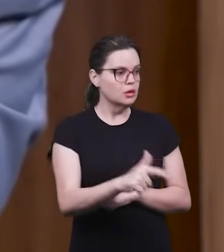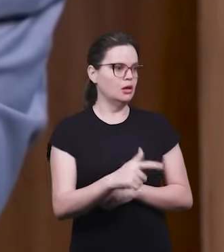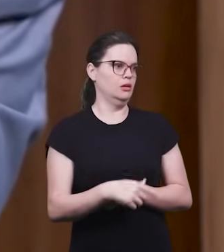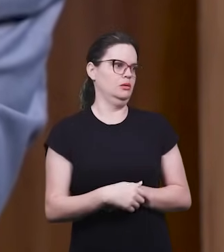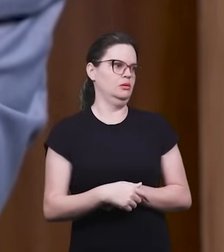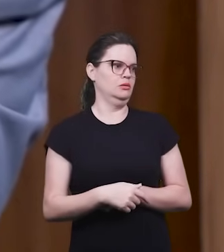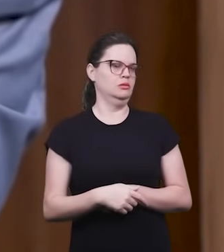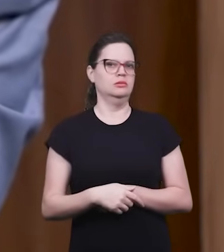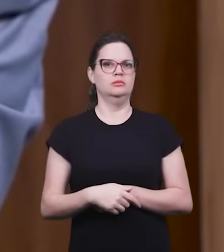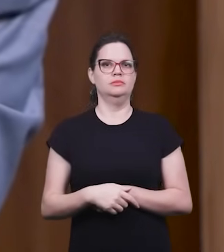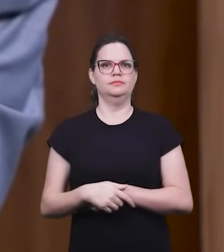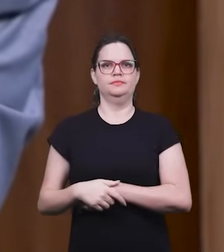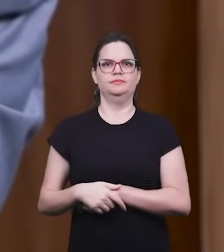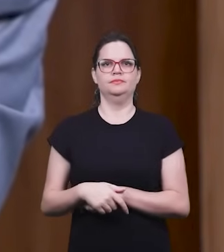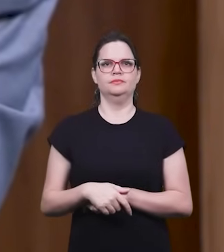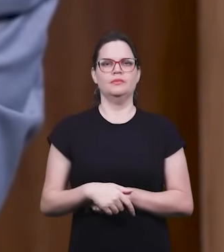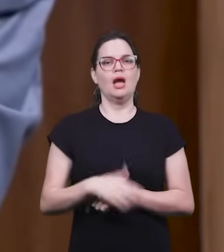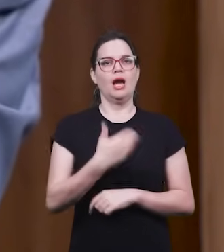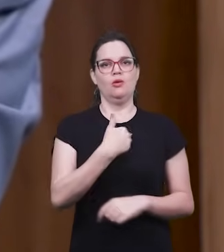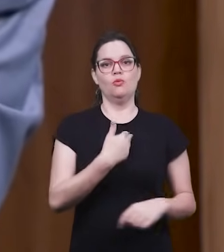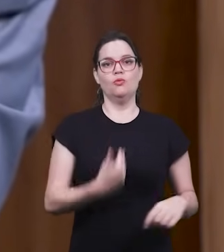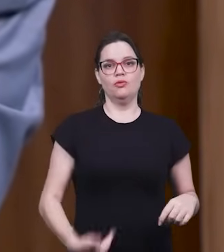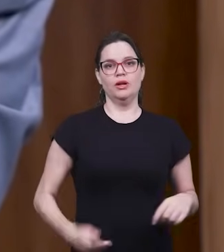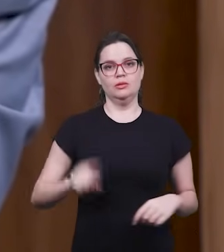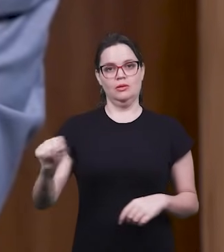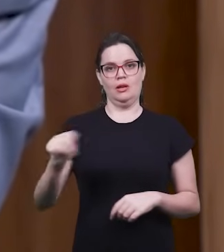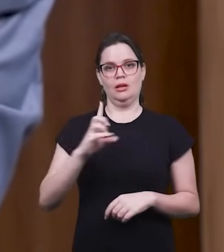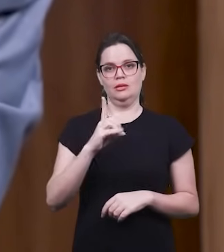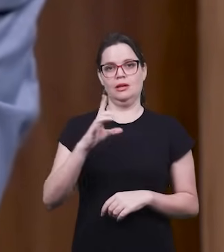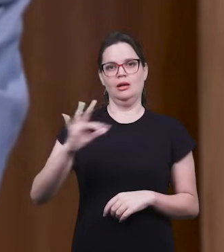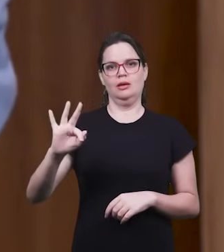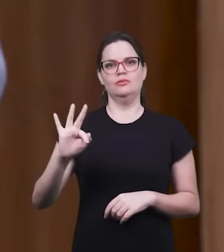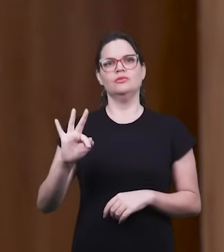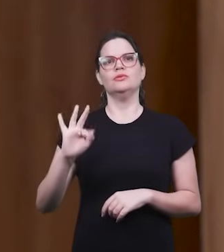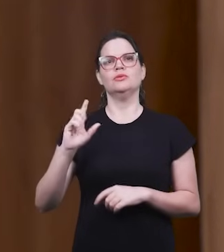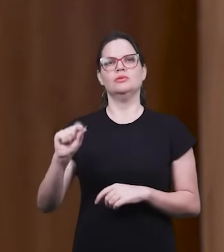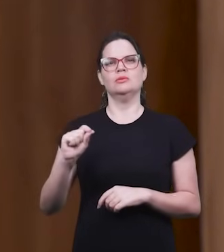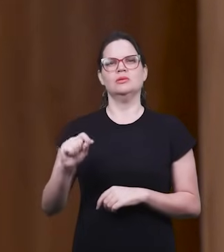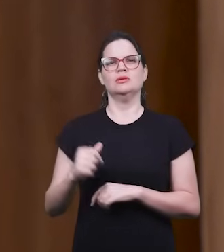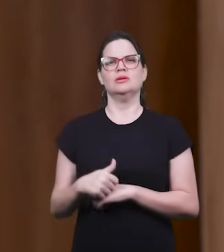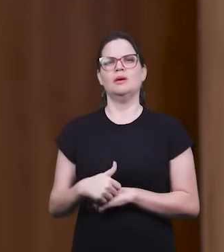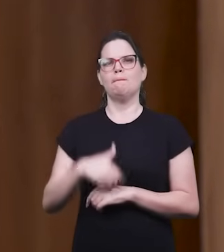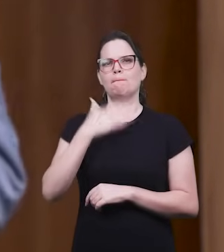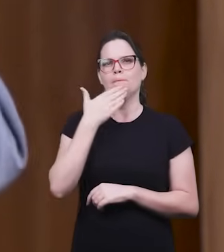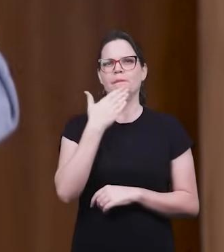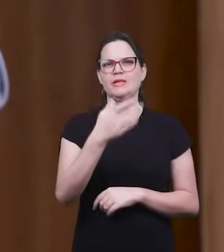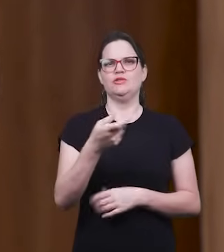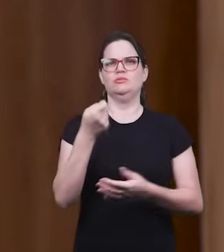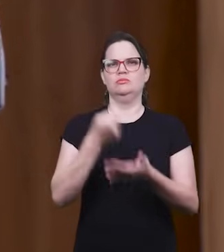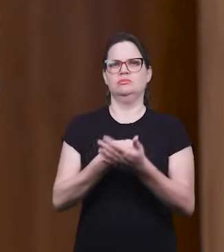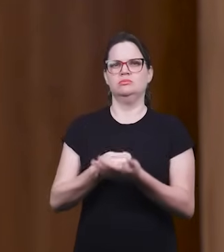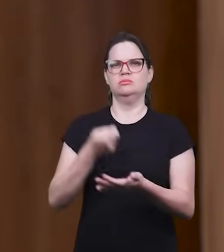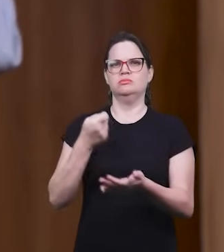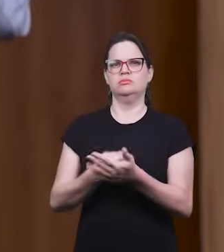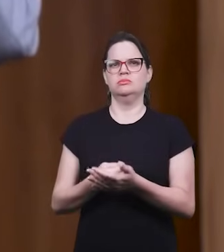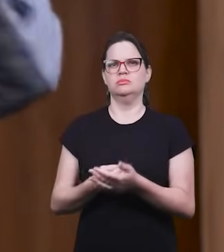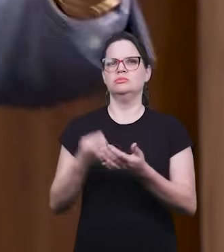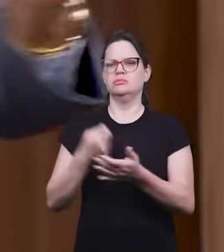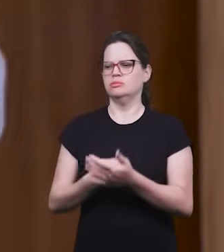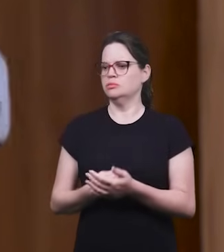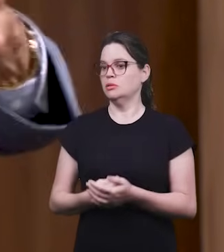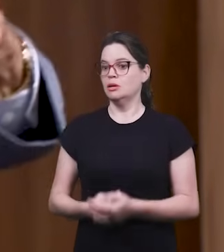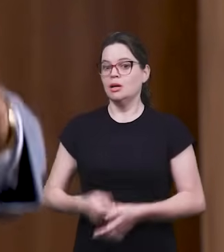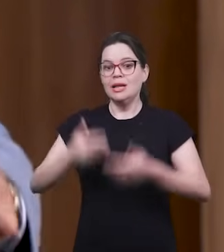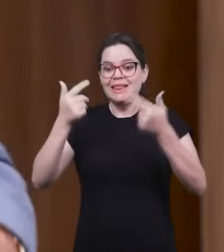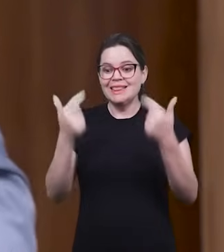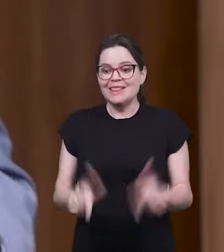Aí foi o governador de lá de Cidade. O governador pediu, insistiu. Disse: governador, não